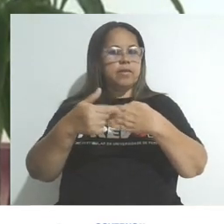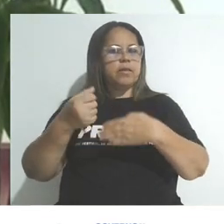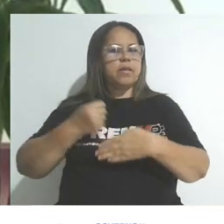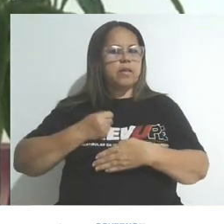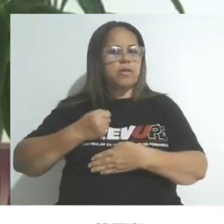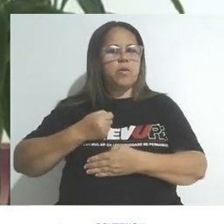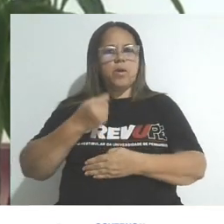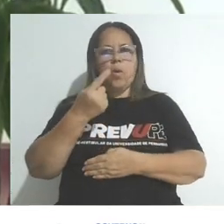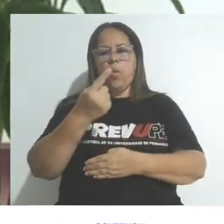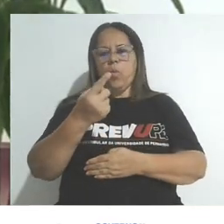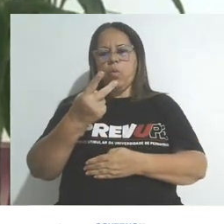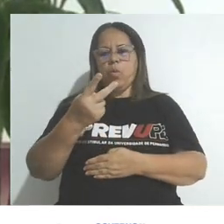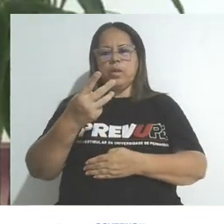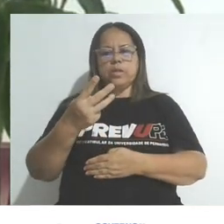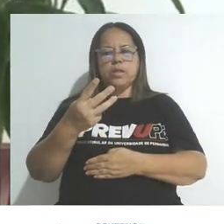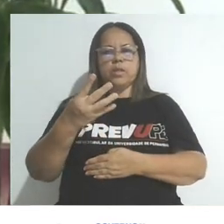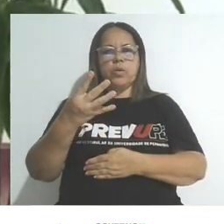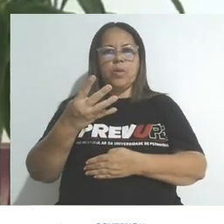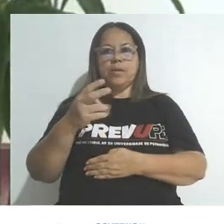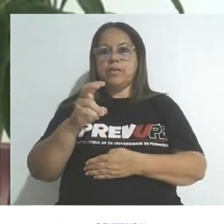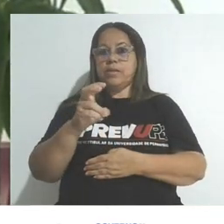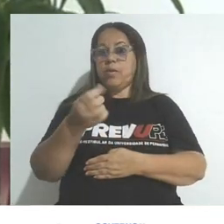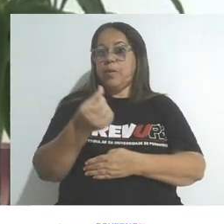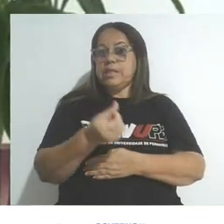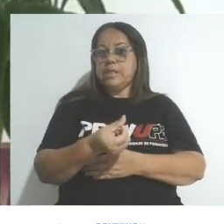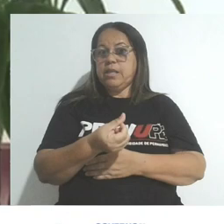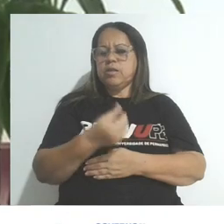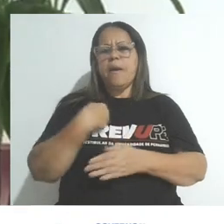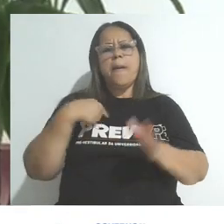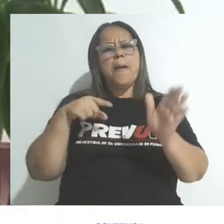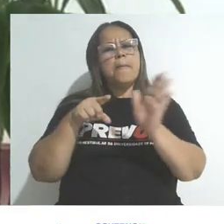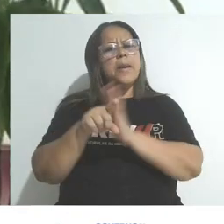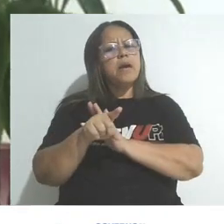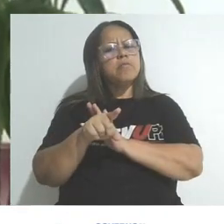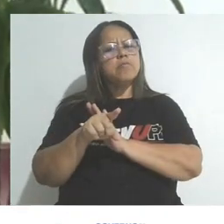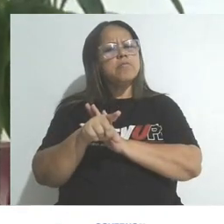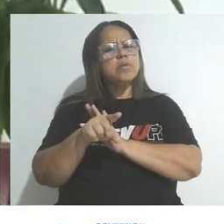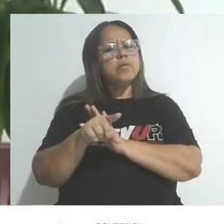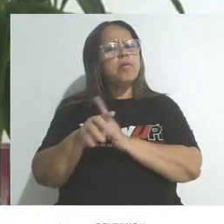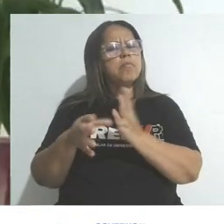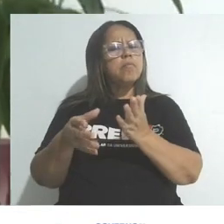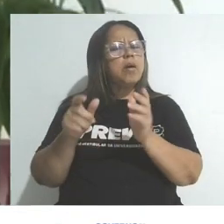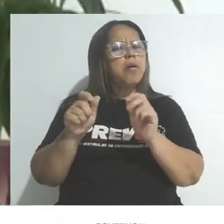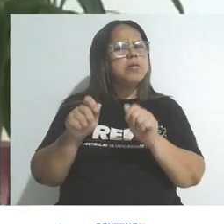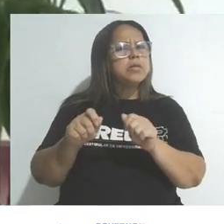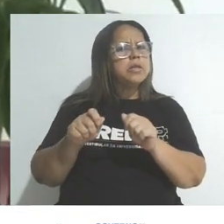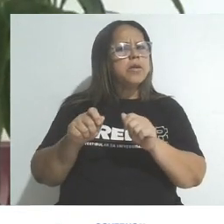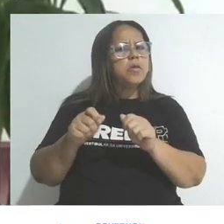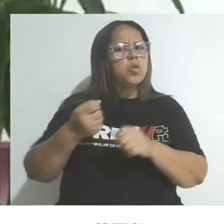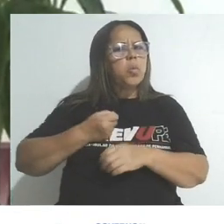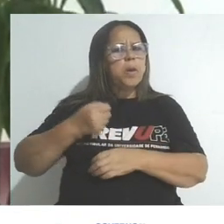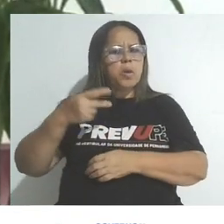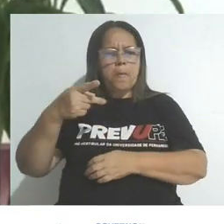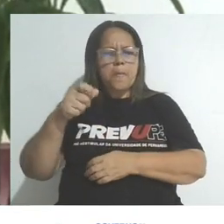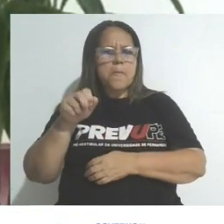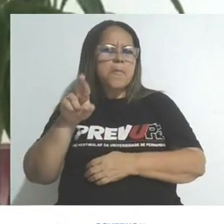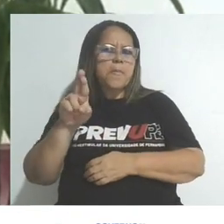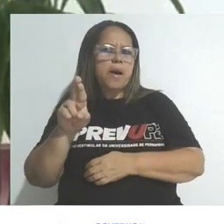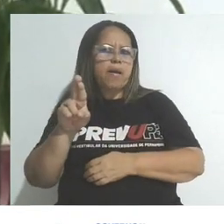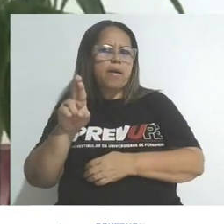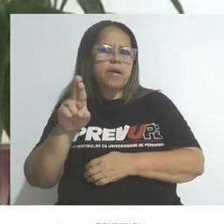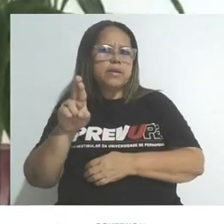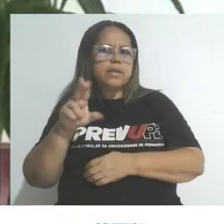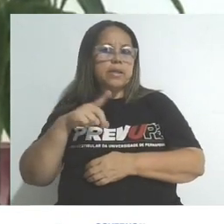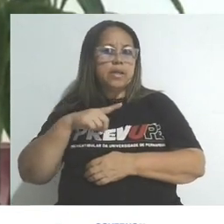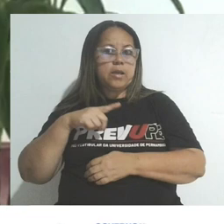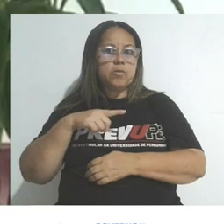os números 1, 2, 3, 4, 5 e 6. E aí eu pergunto, qual a probabilidade de sair um número par? Se eu tenho do número de